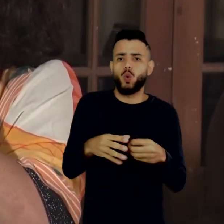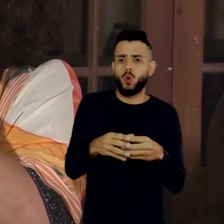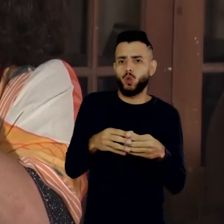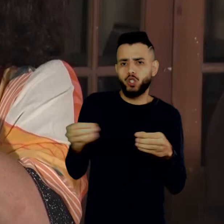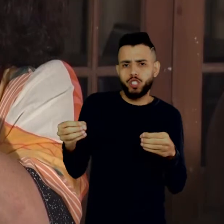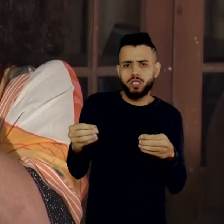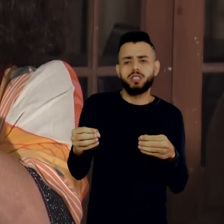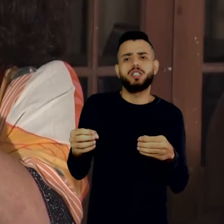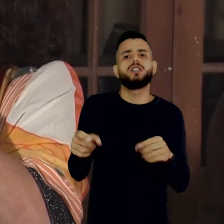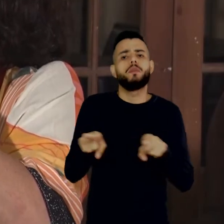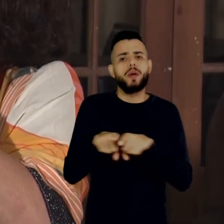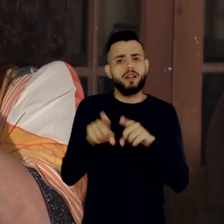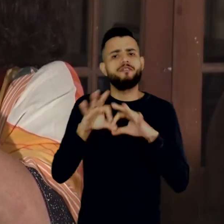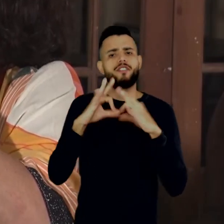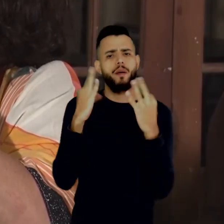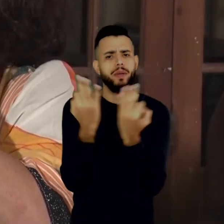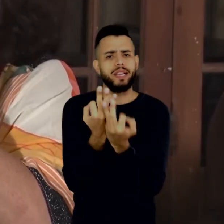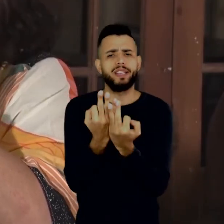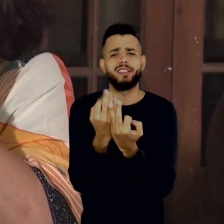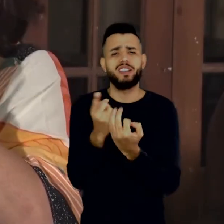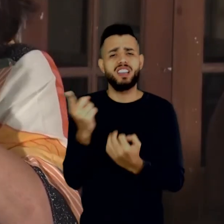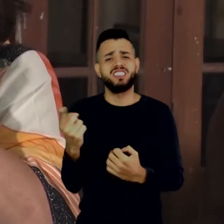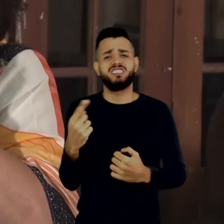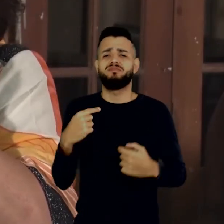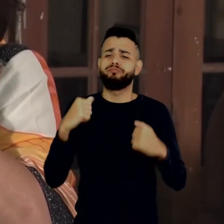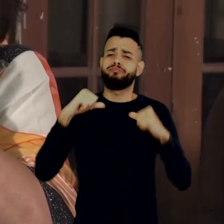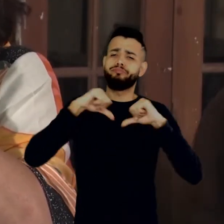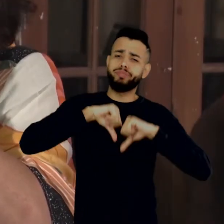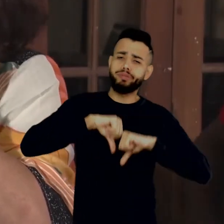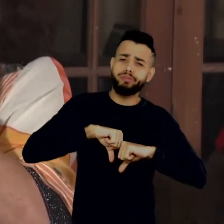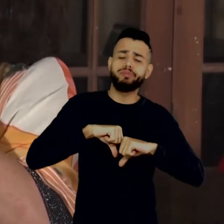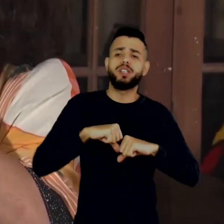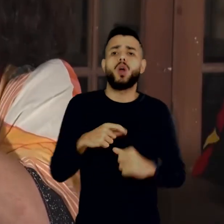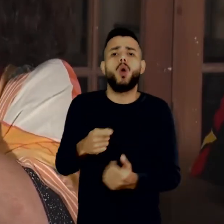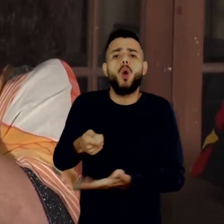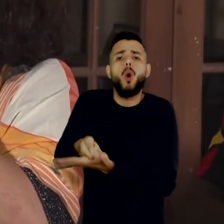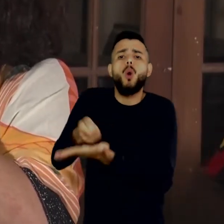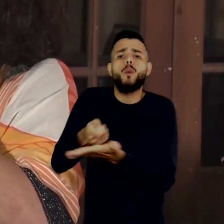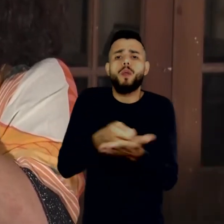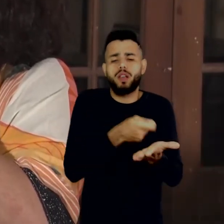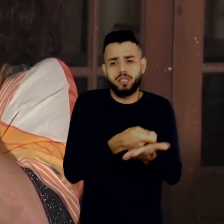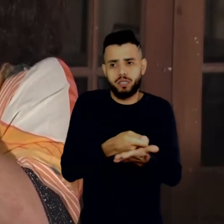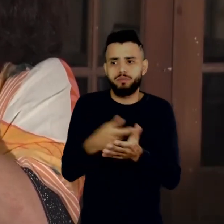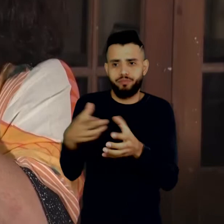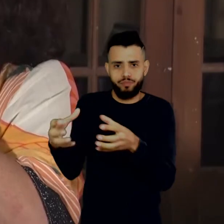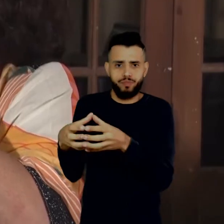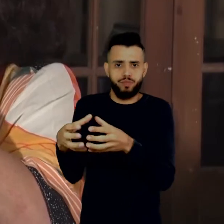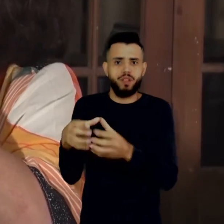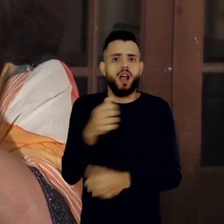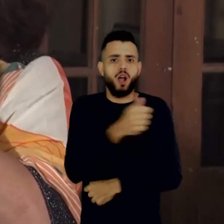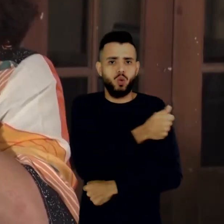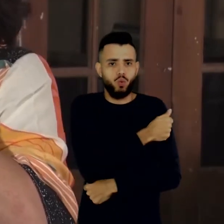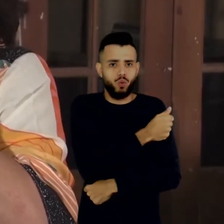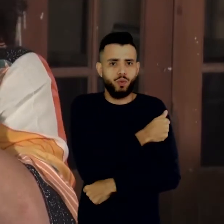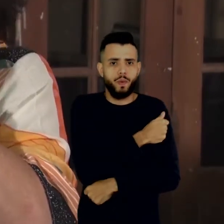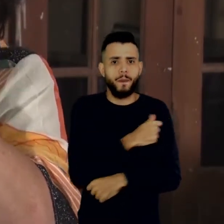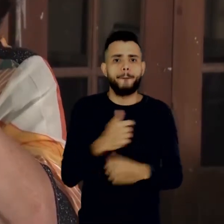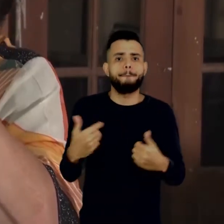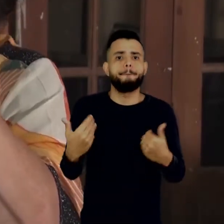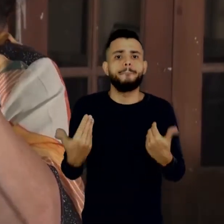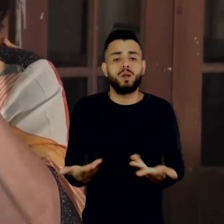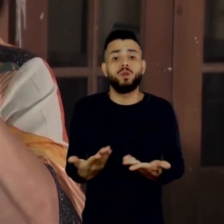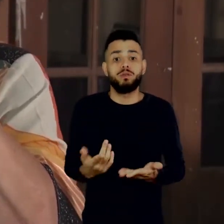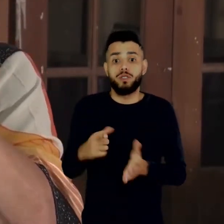famílias, gerando insatisfação e cobrança, com razão, né, por parte dos estudantes. E aí, nossa pesquisa